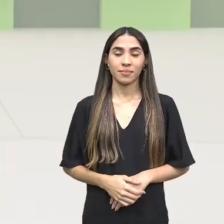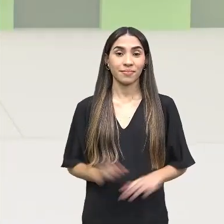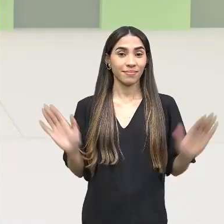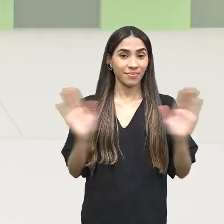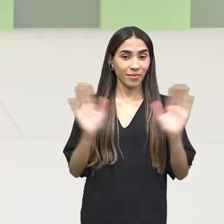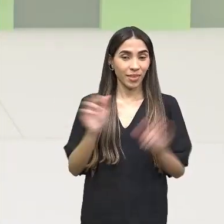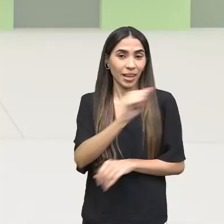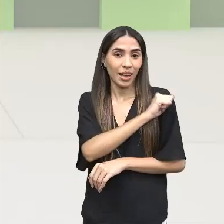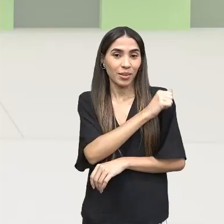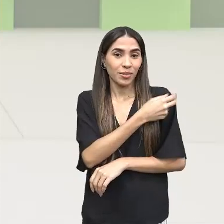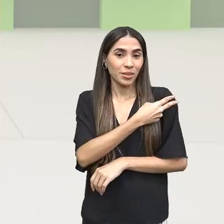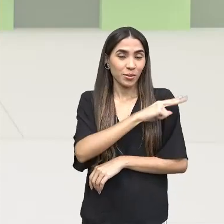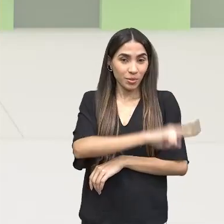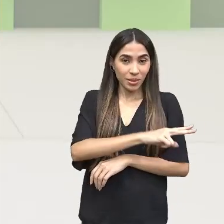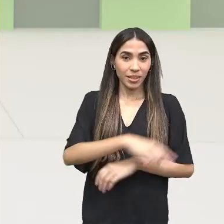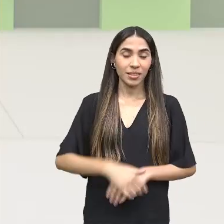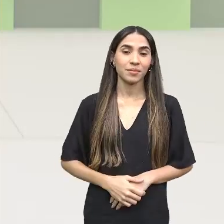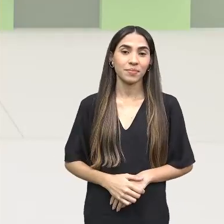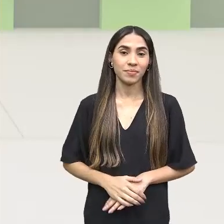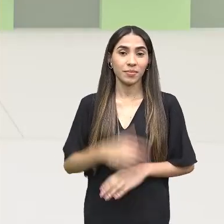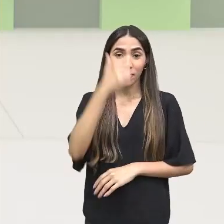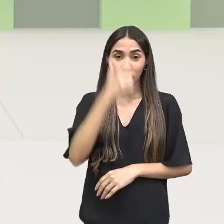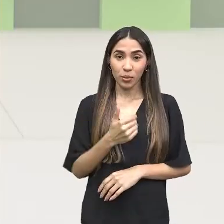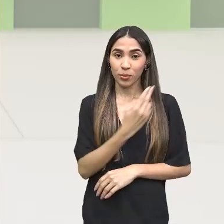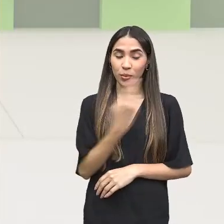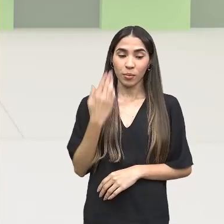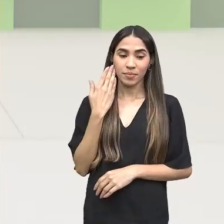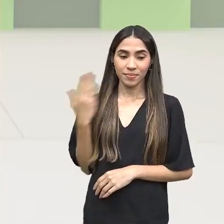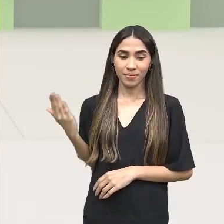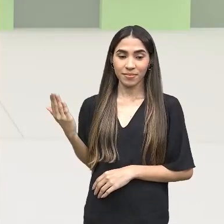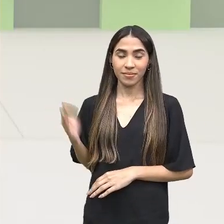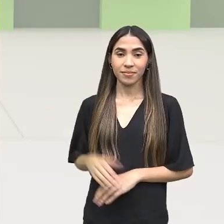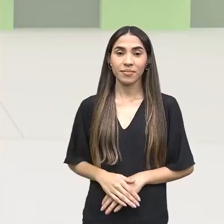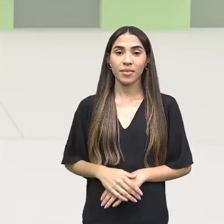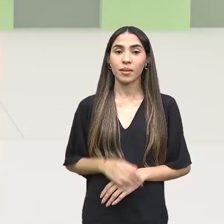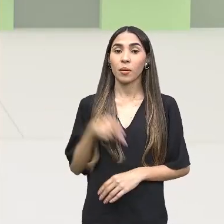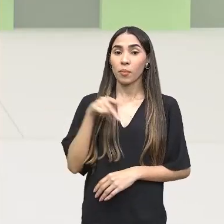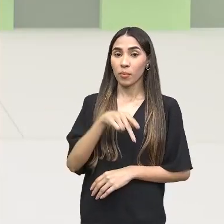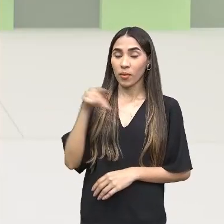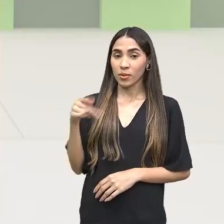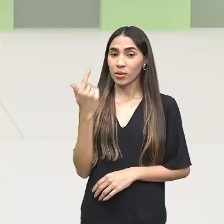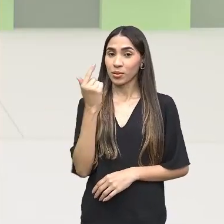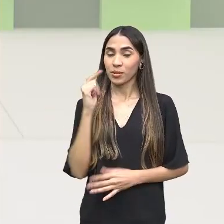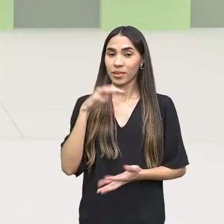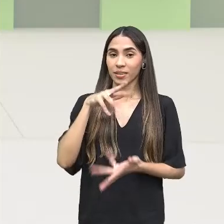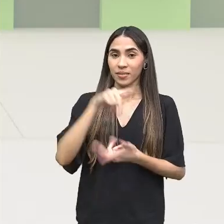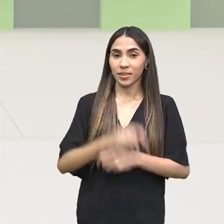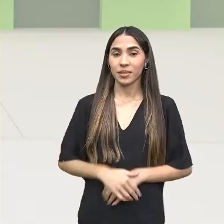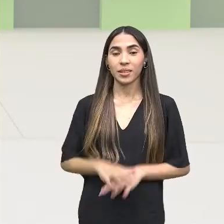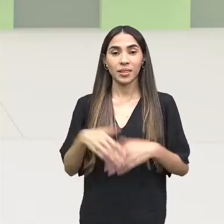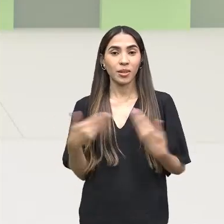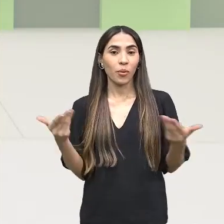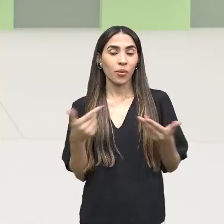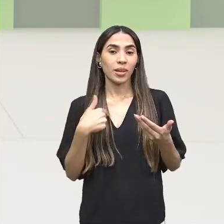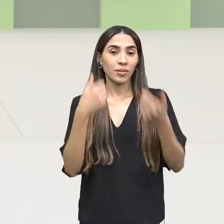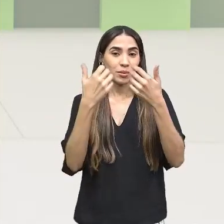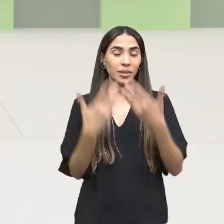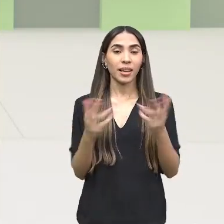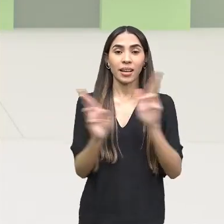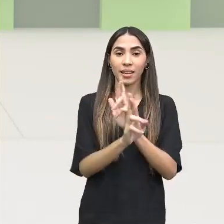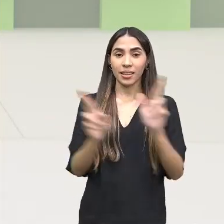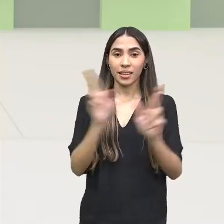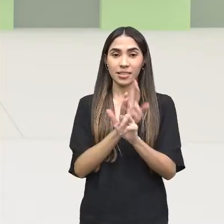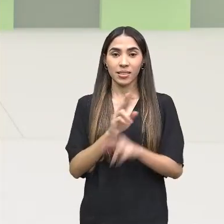Olá, alunos da segunda série do ensino médio. Eu me chamo Ilbson do Nascimento, eu sou professor da disciplina de Geografia e hoje eu vou falar da